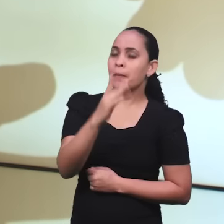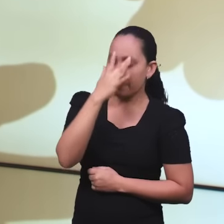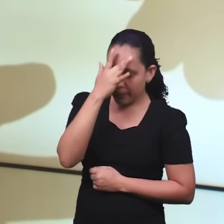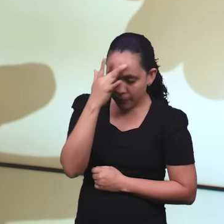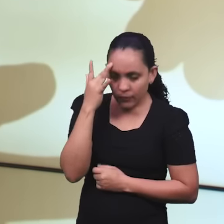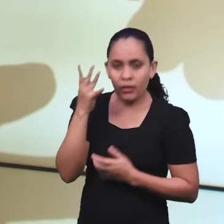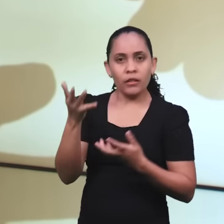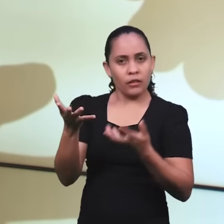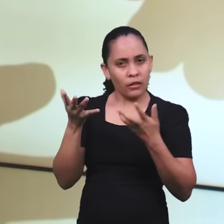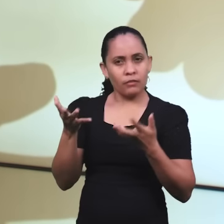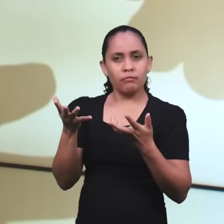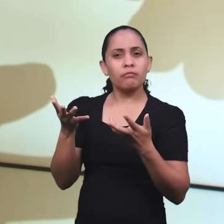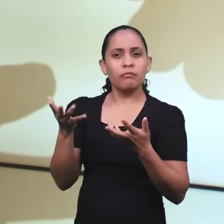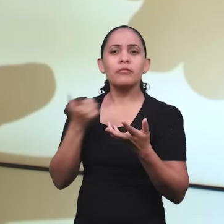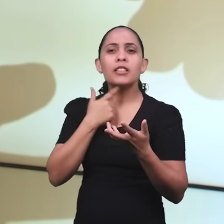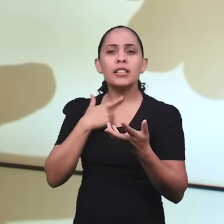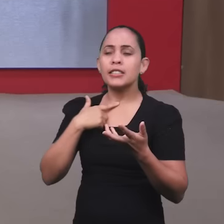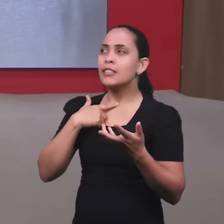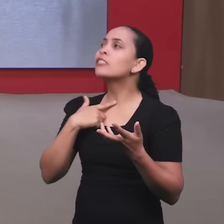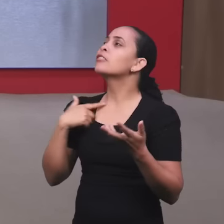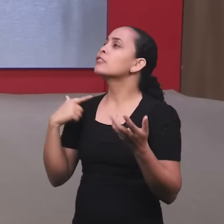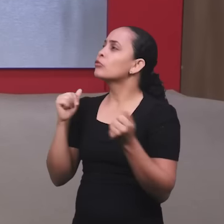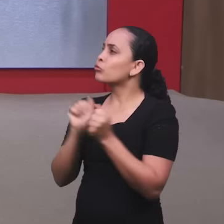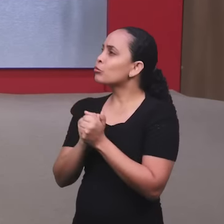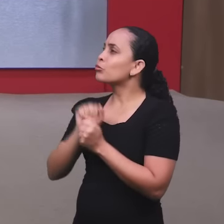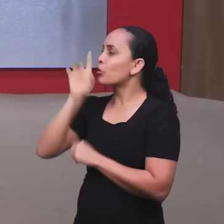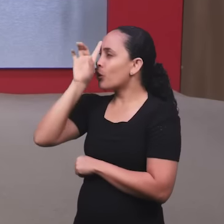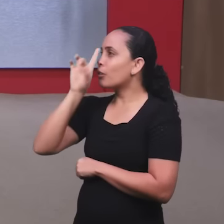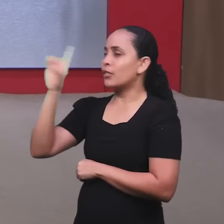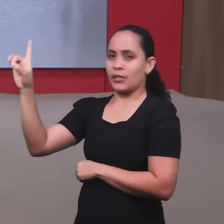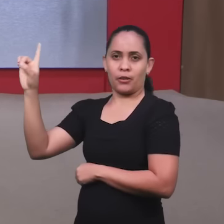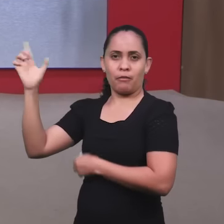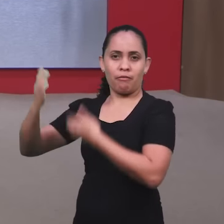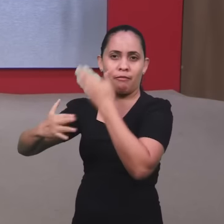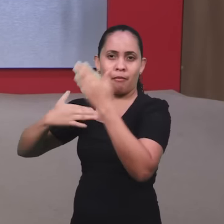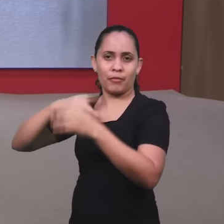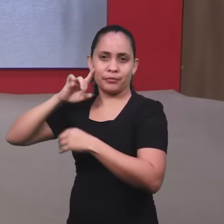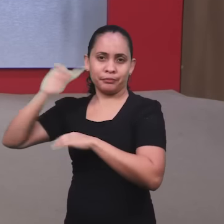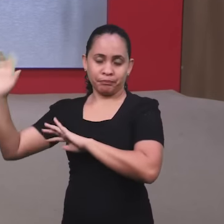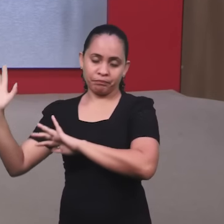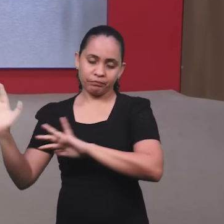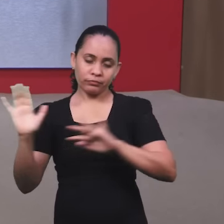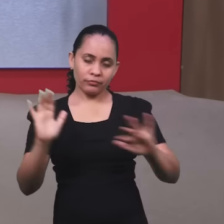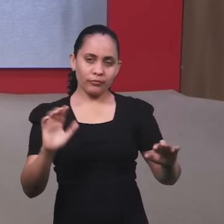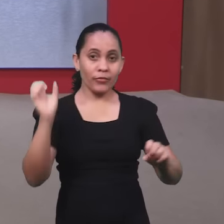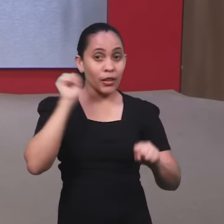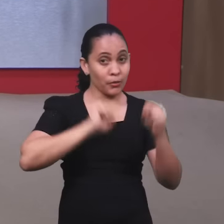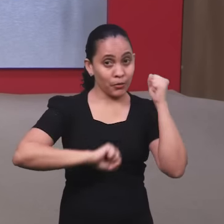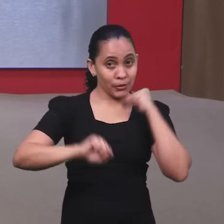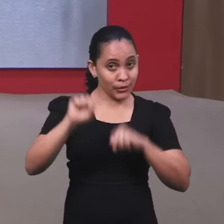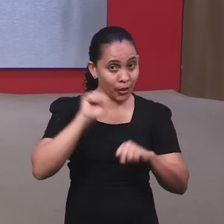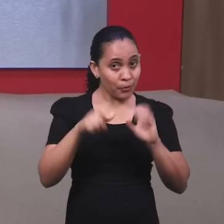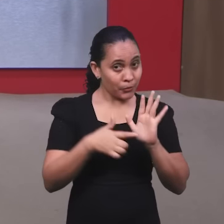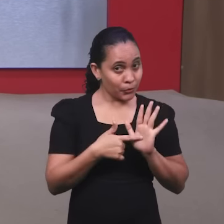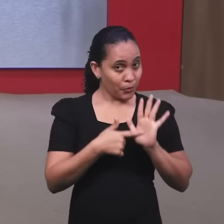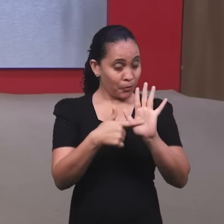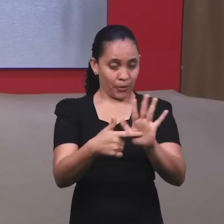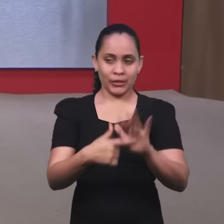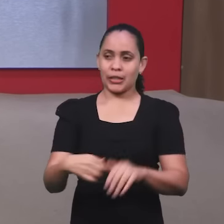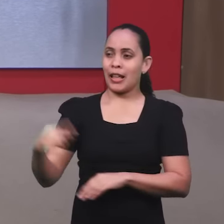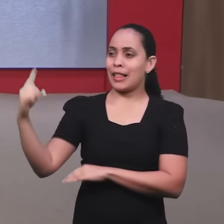estão na sua presença. Em certo instante, ainda no Salmo 23,